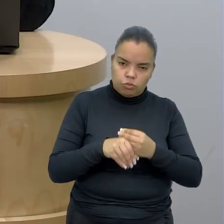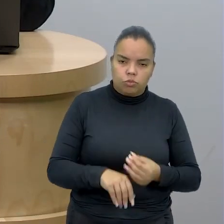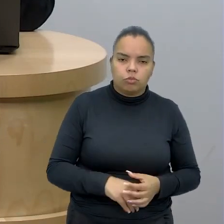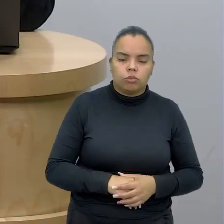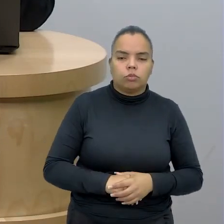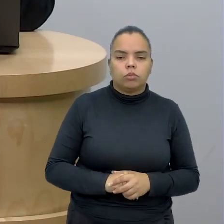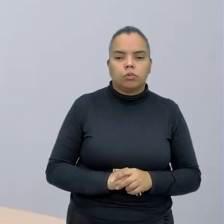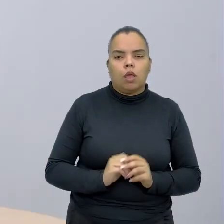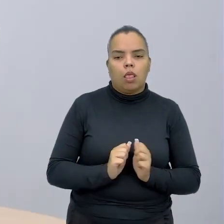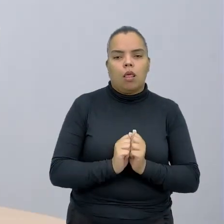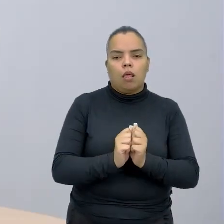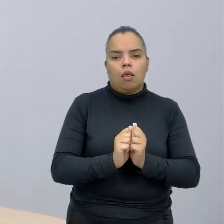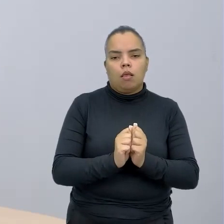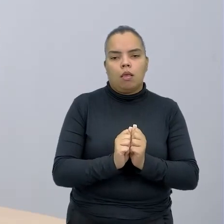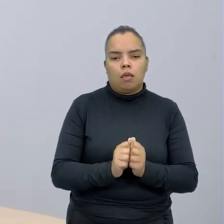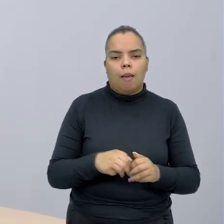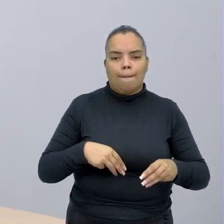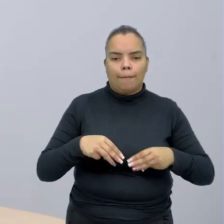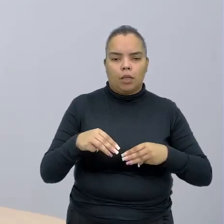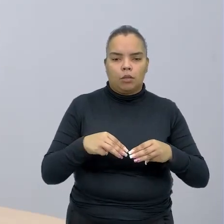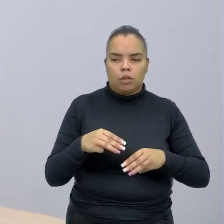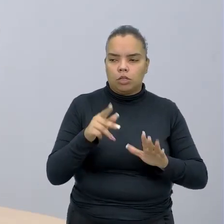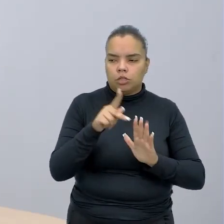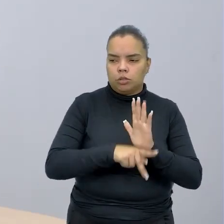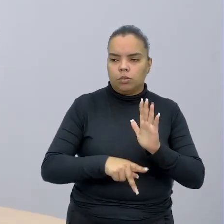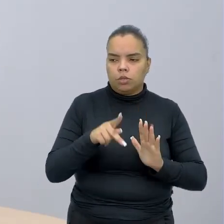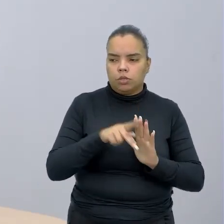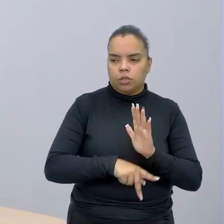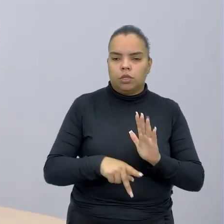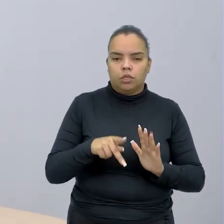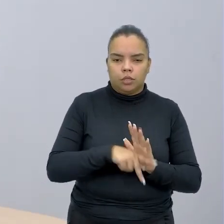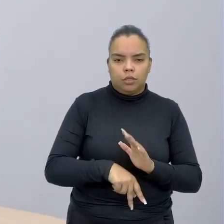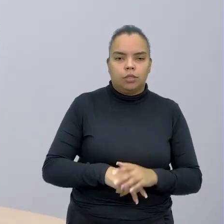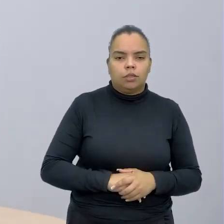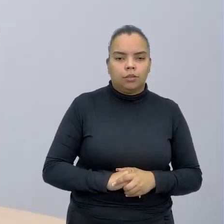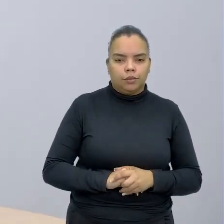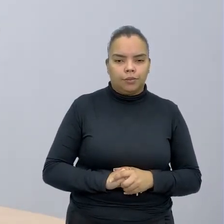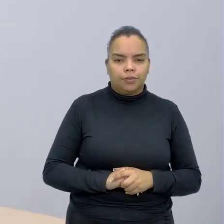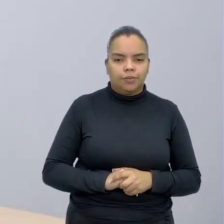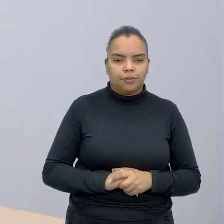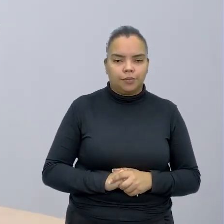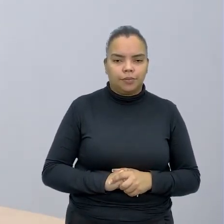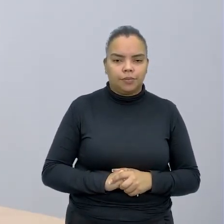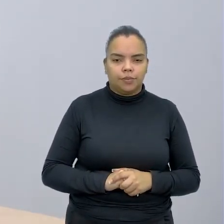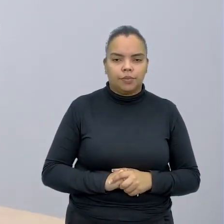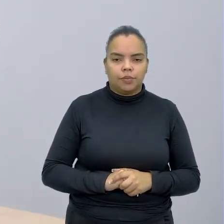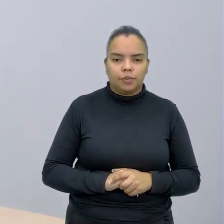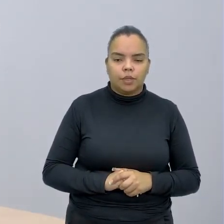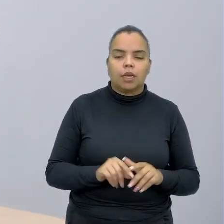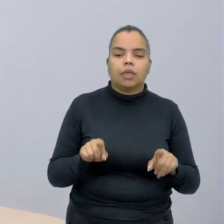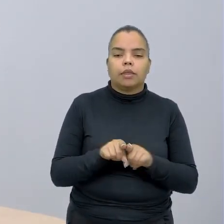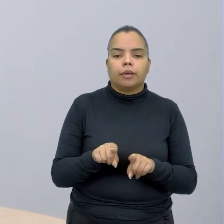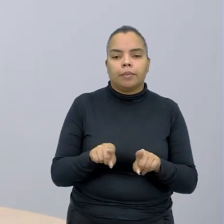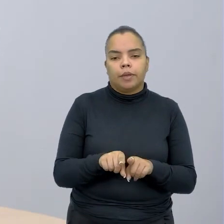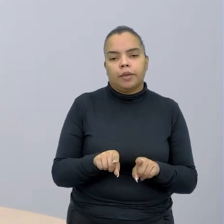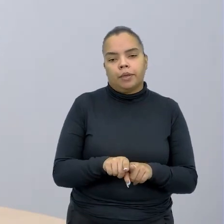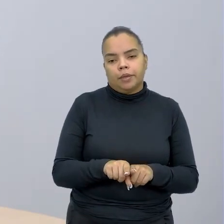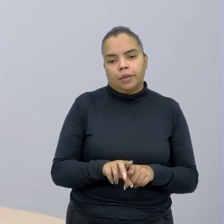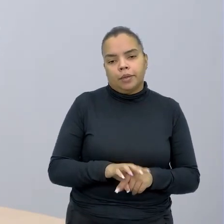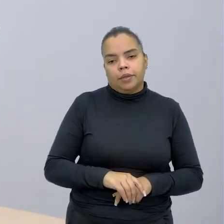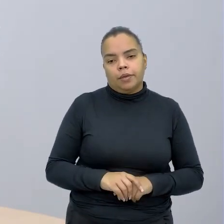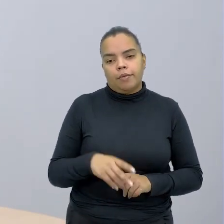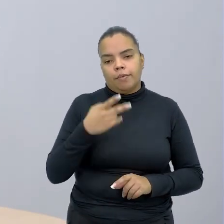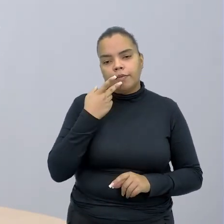Sim. sobre a metodologia de projetos aí para trabalhar. E aí também vamos falar